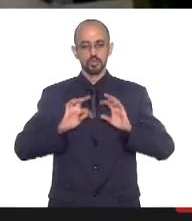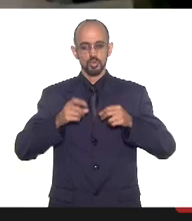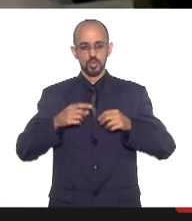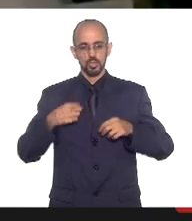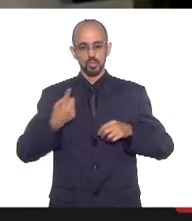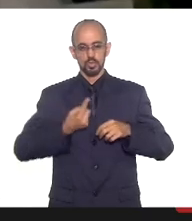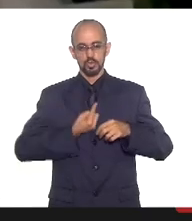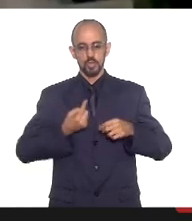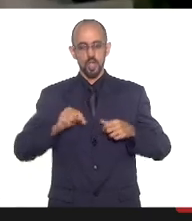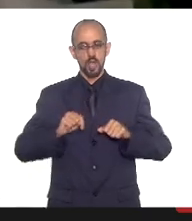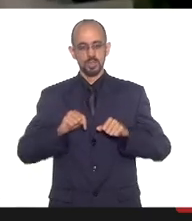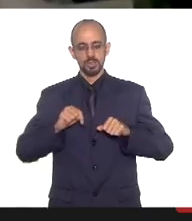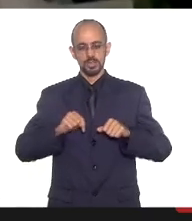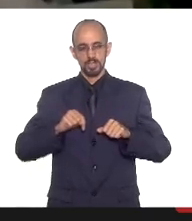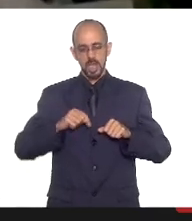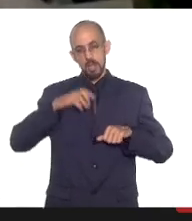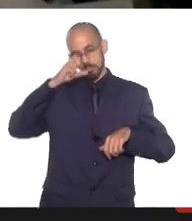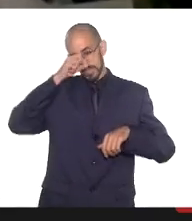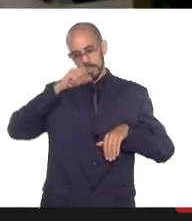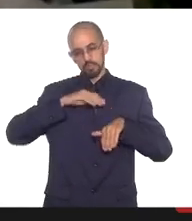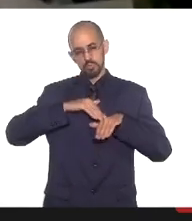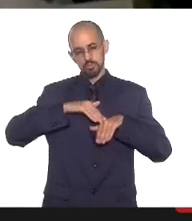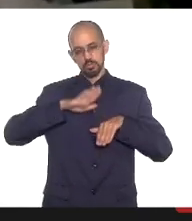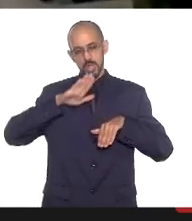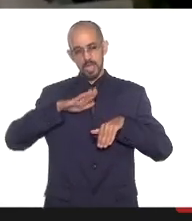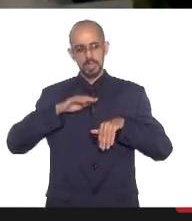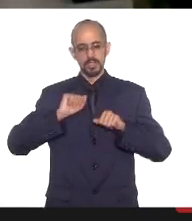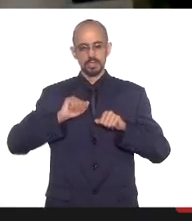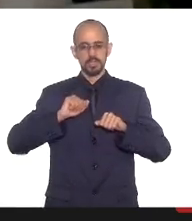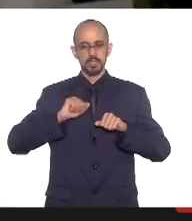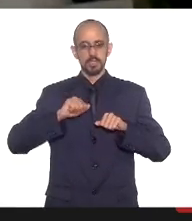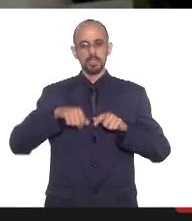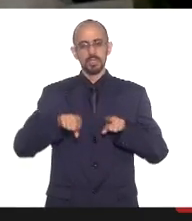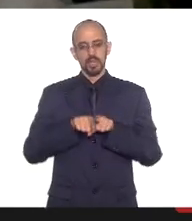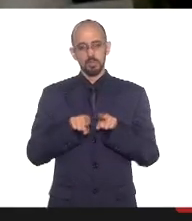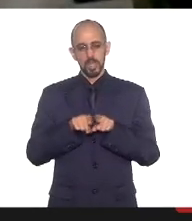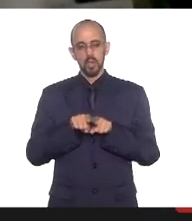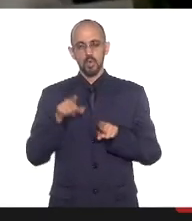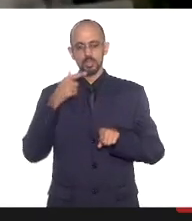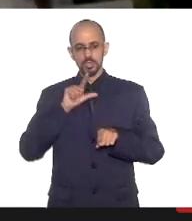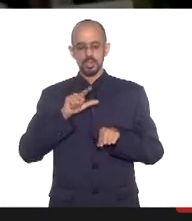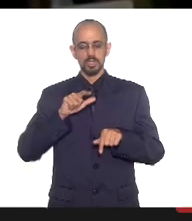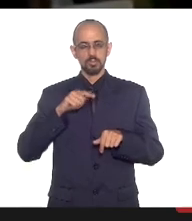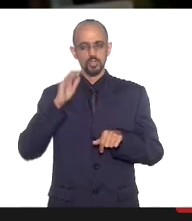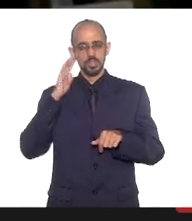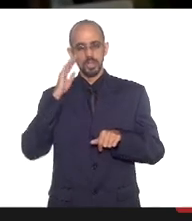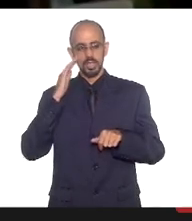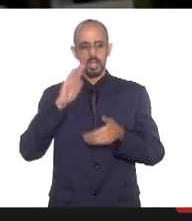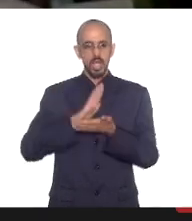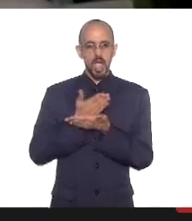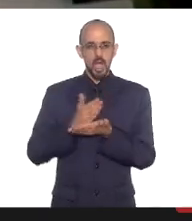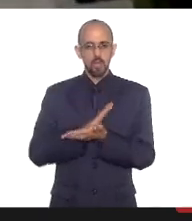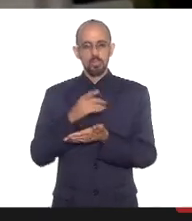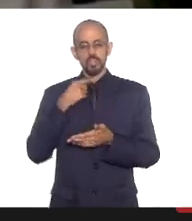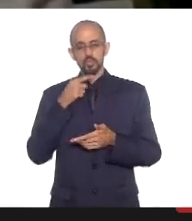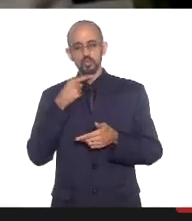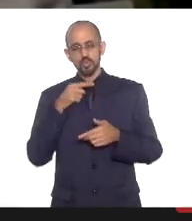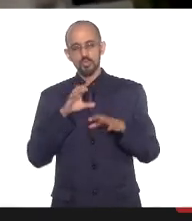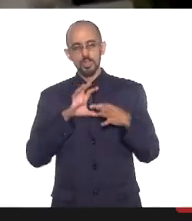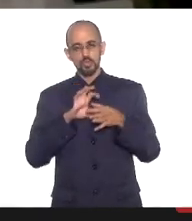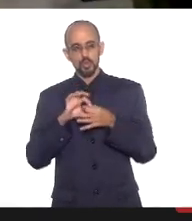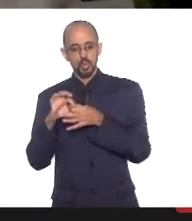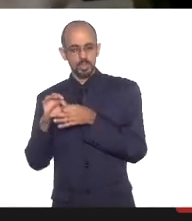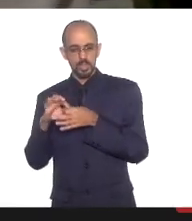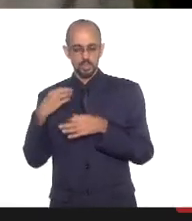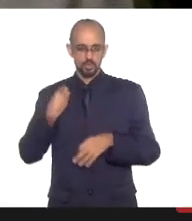aqui um pouco mais enriquecido em relação às dúvidas em relação à conjuntura que nós